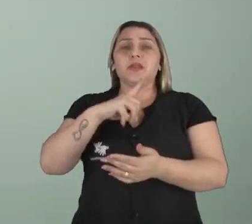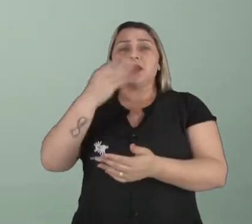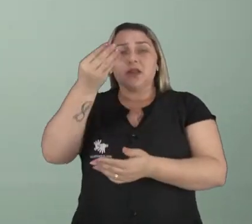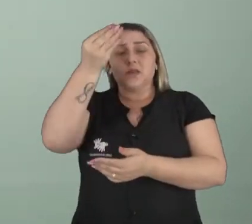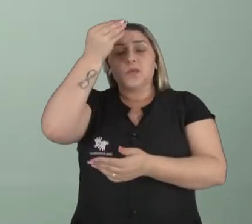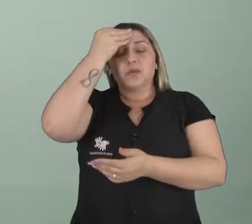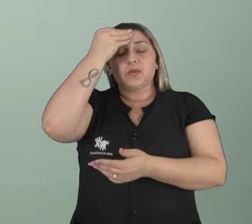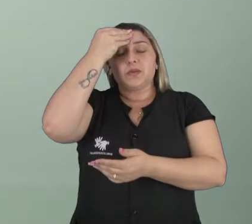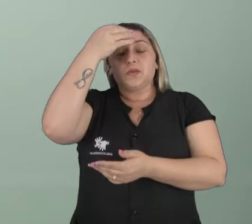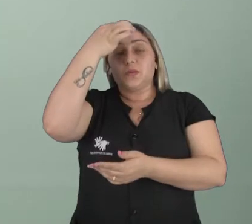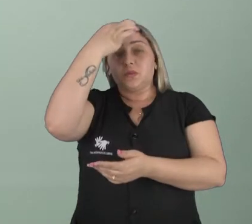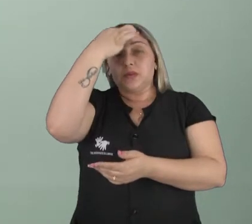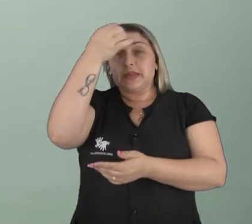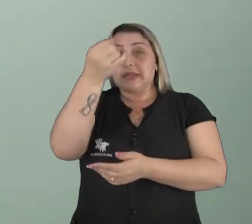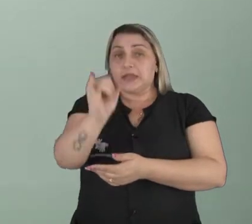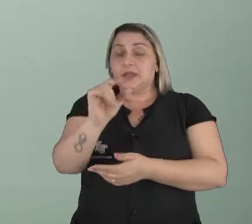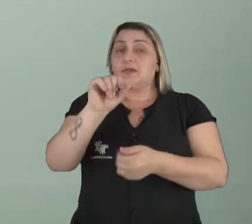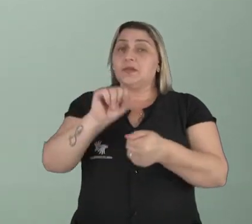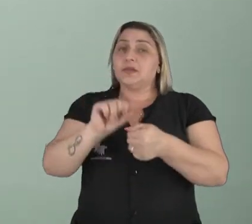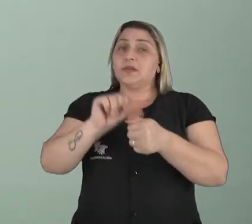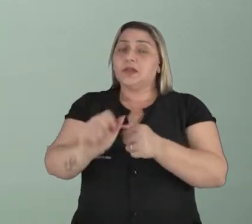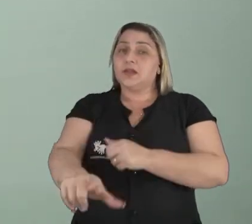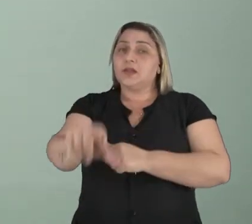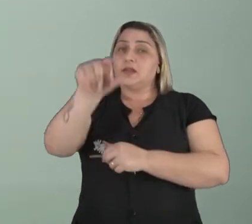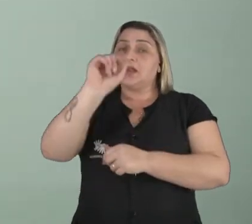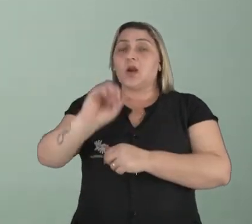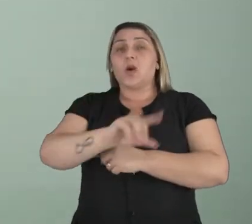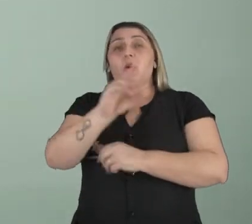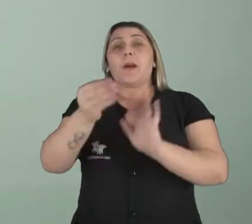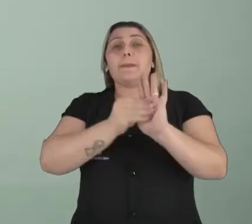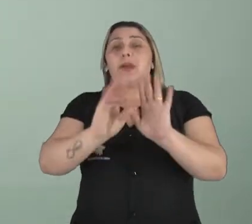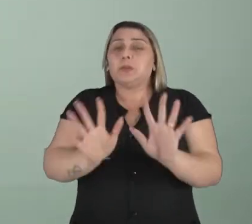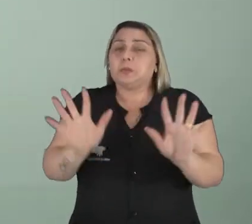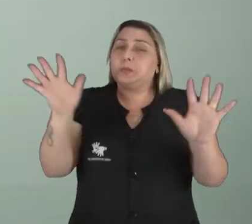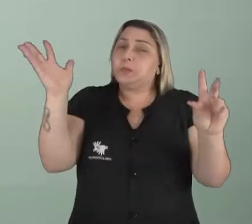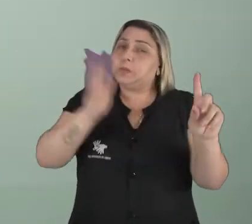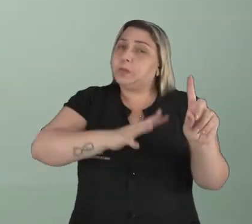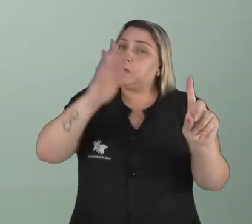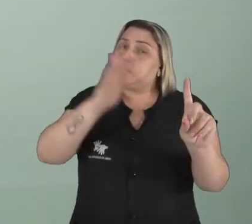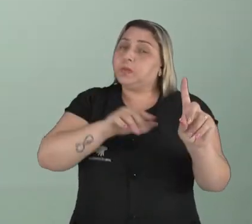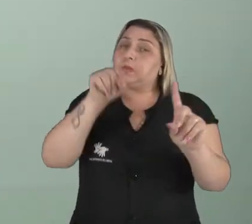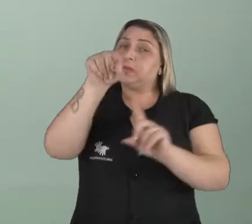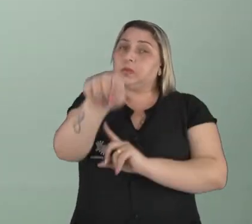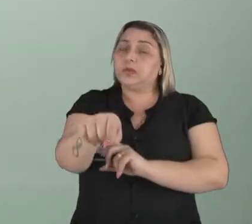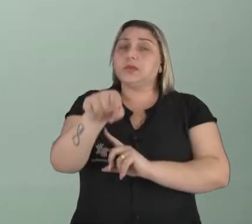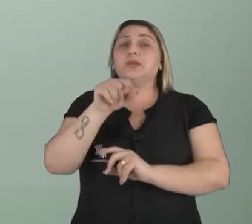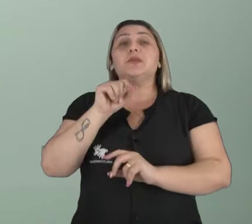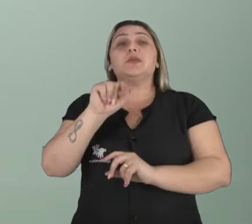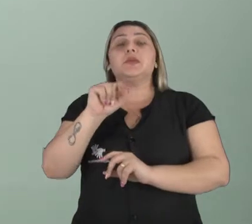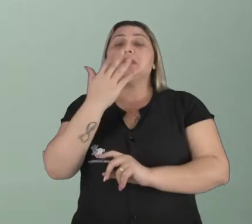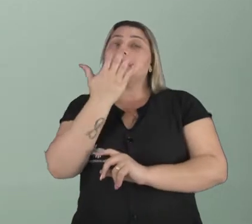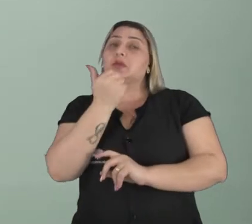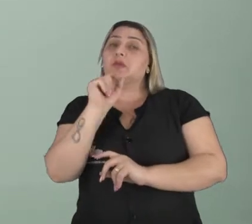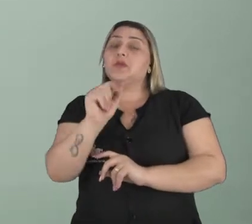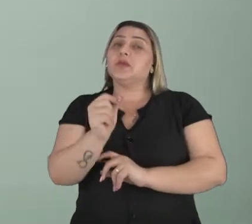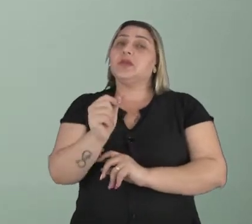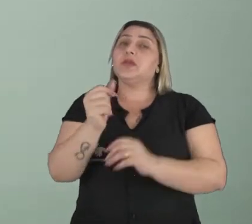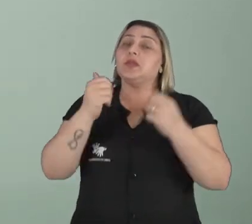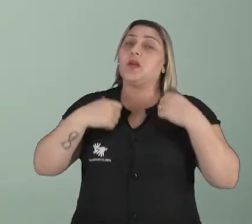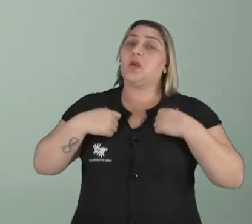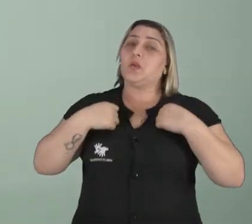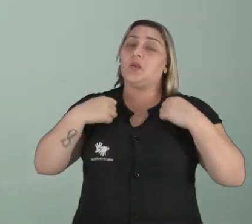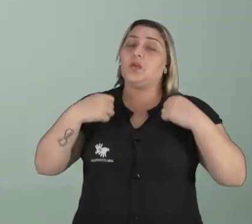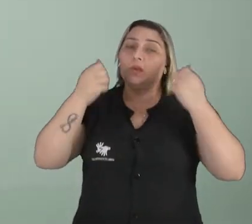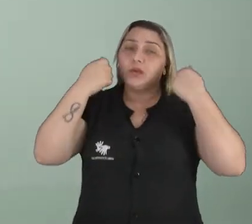conscientização se realmente você faz suas escolhas ou se é a mídia que determina o que você come o que você